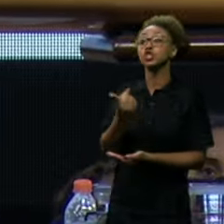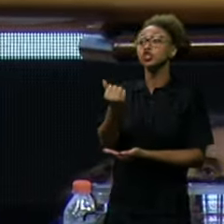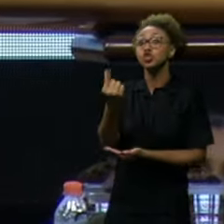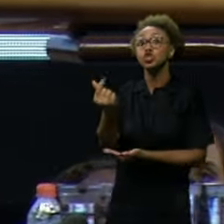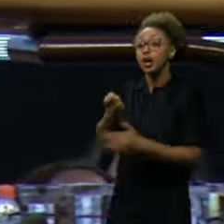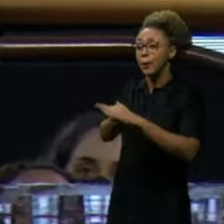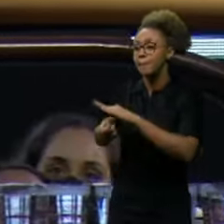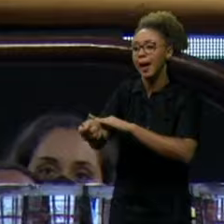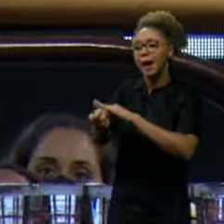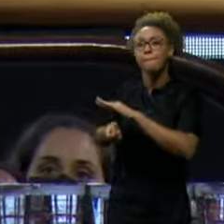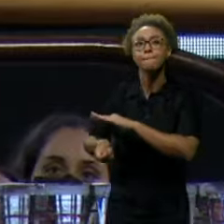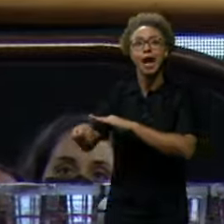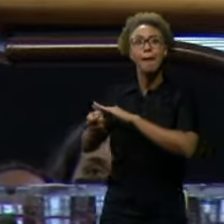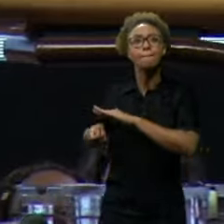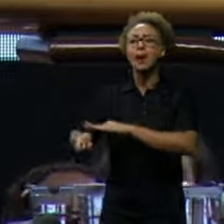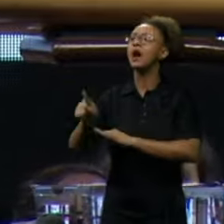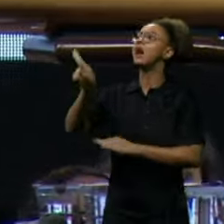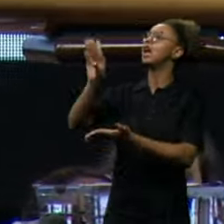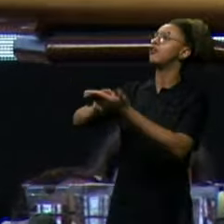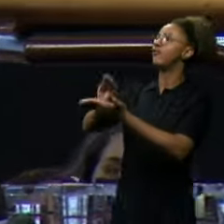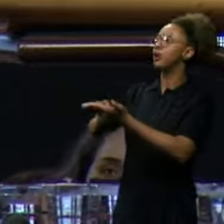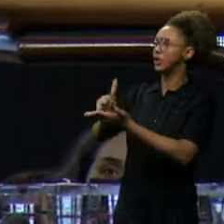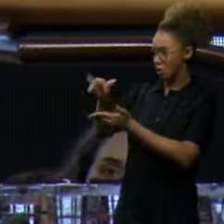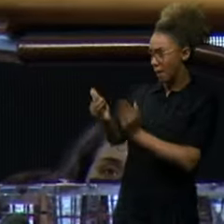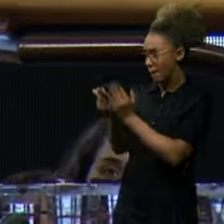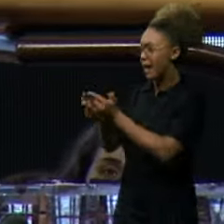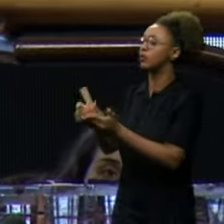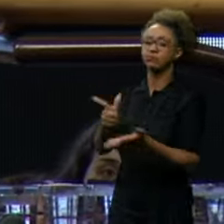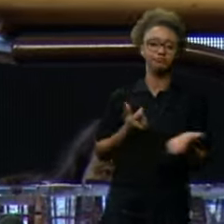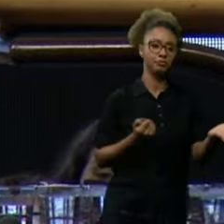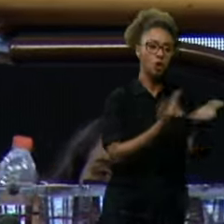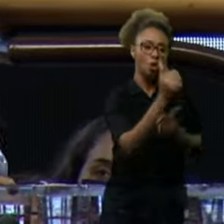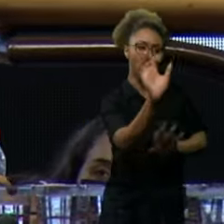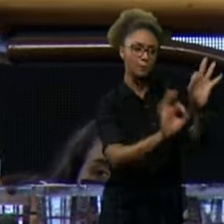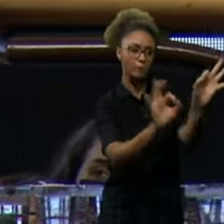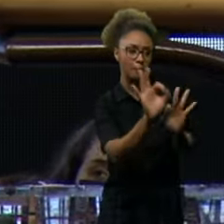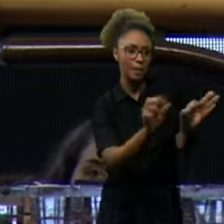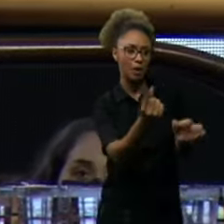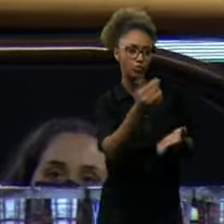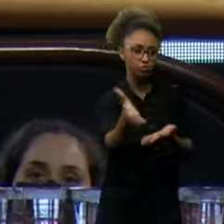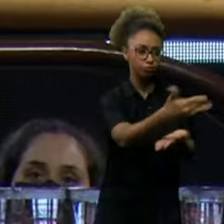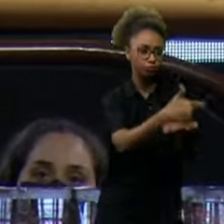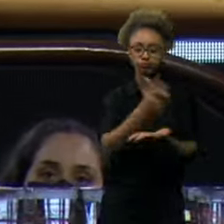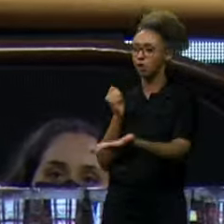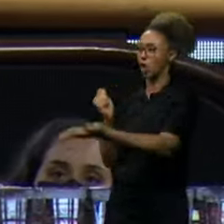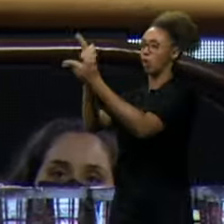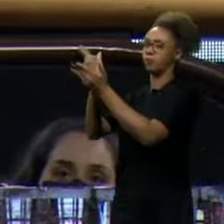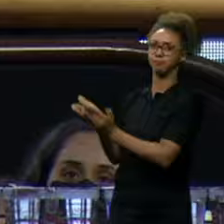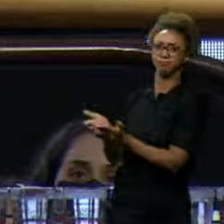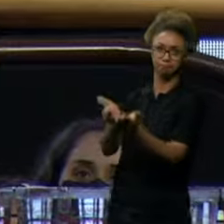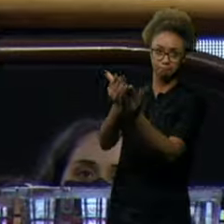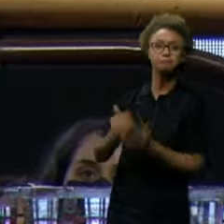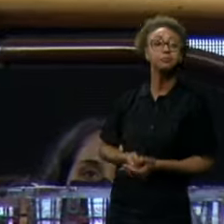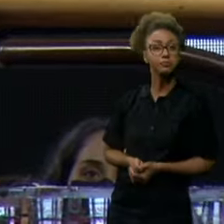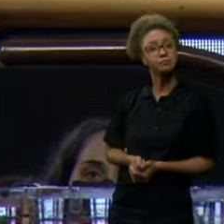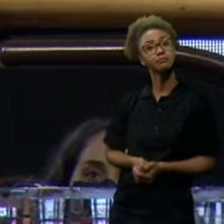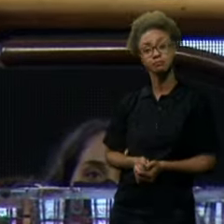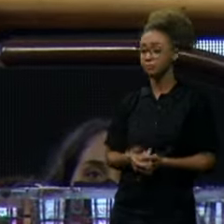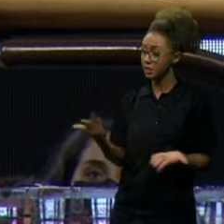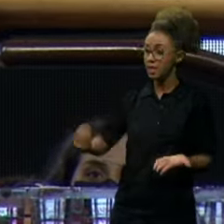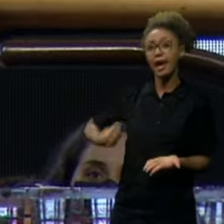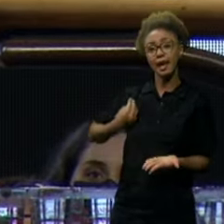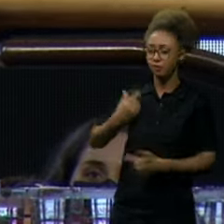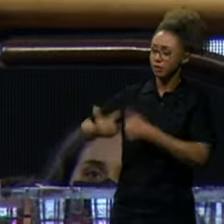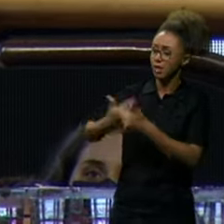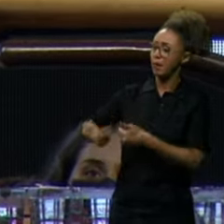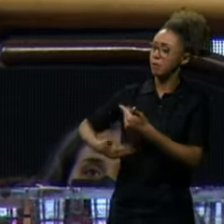monetariamente a gente vê o que que tá faltando agora é um barco então a gente vai lá reúne o valor um barco entendeu E é assim que a obra